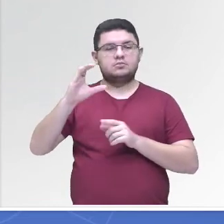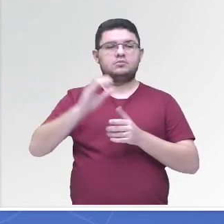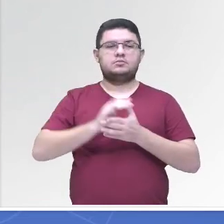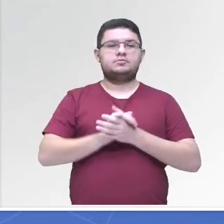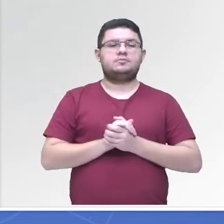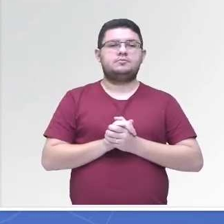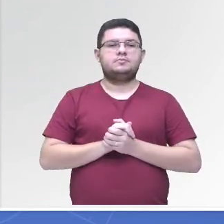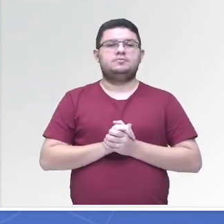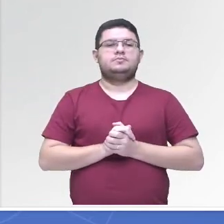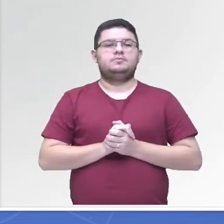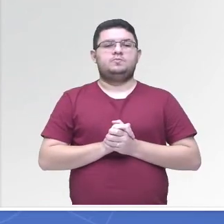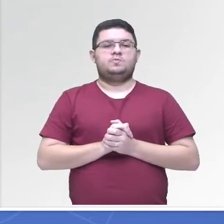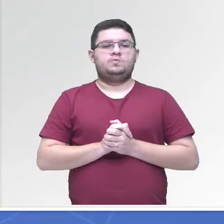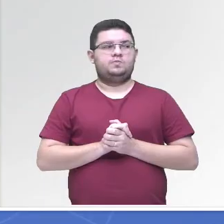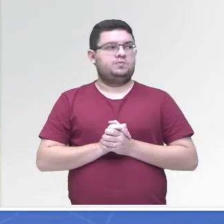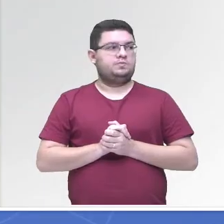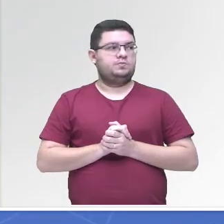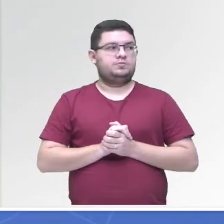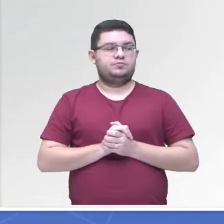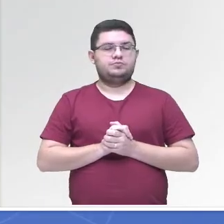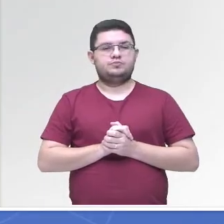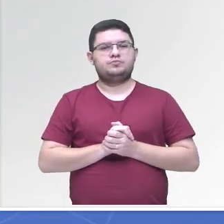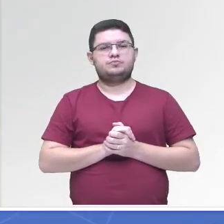Que mais?